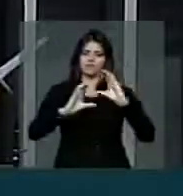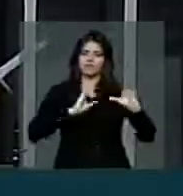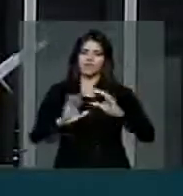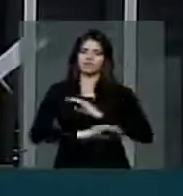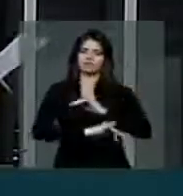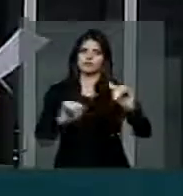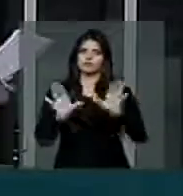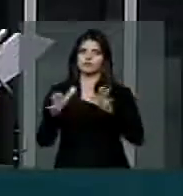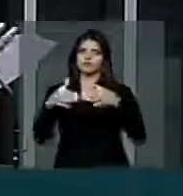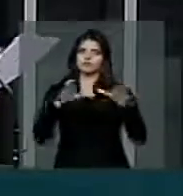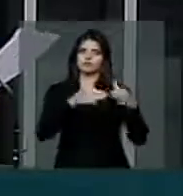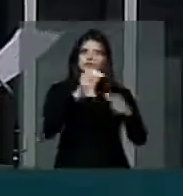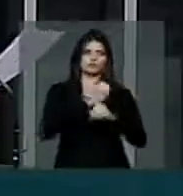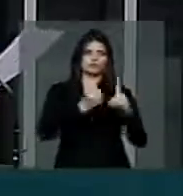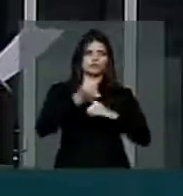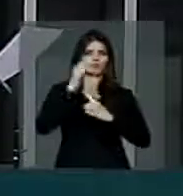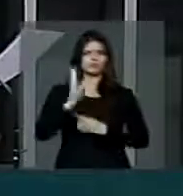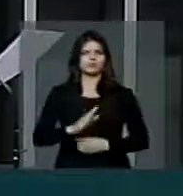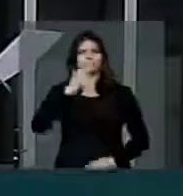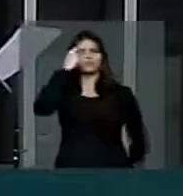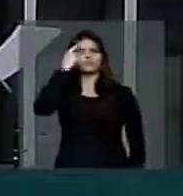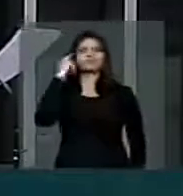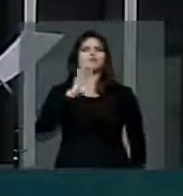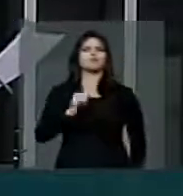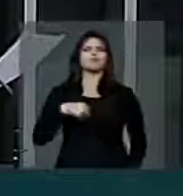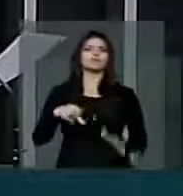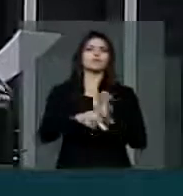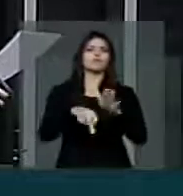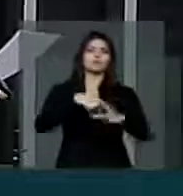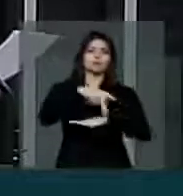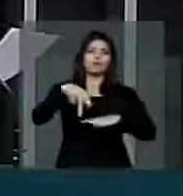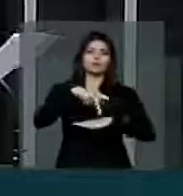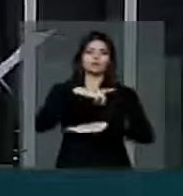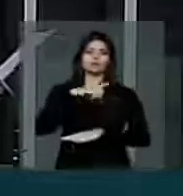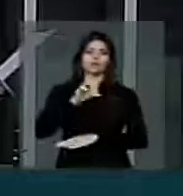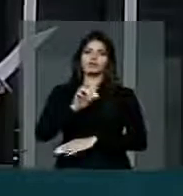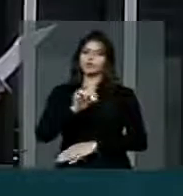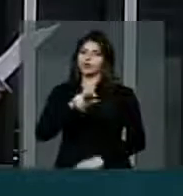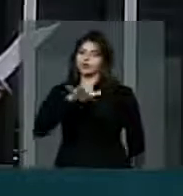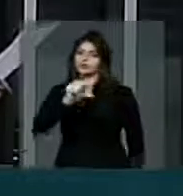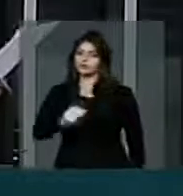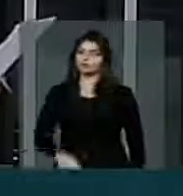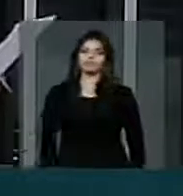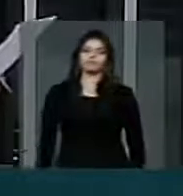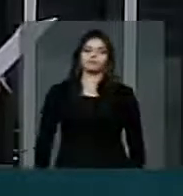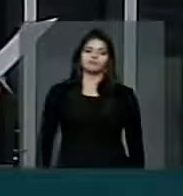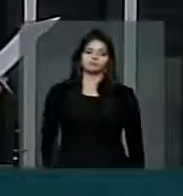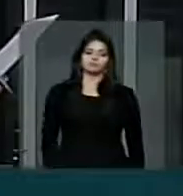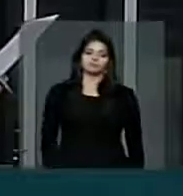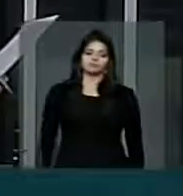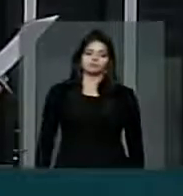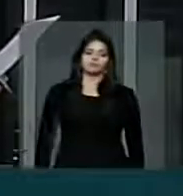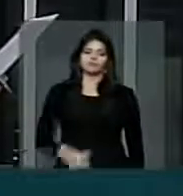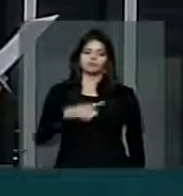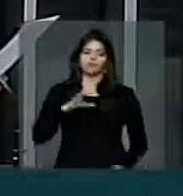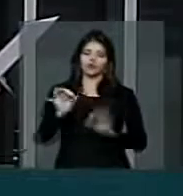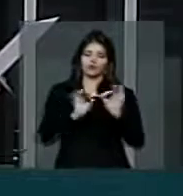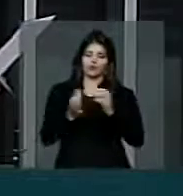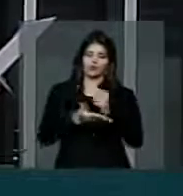sociedade brasileira, é importante dizer que nas nações que têm na democracia o apanágio de sua